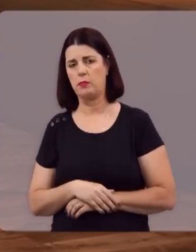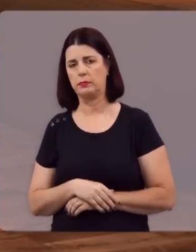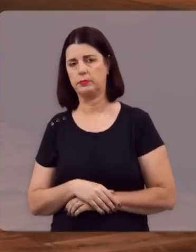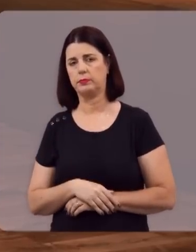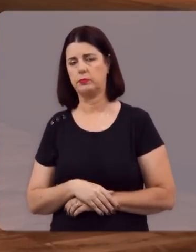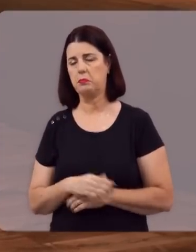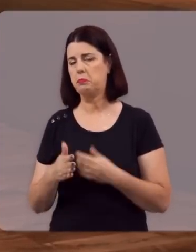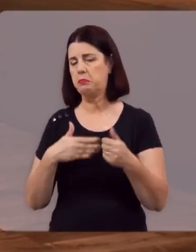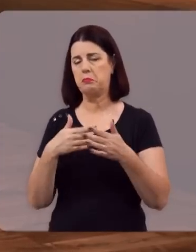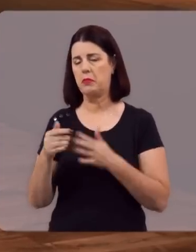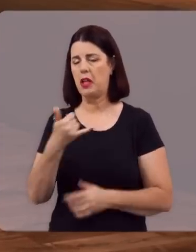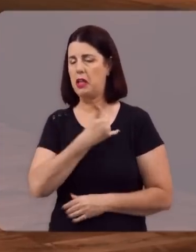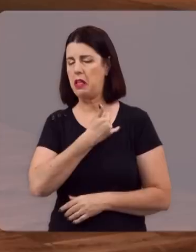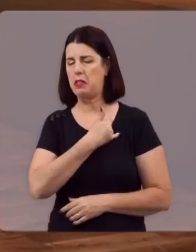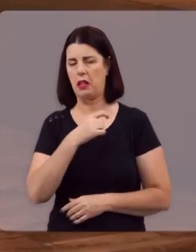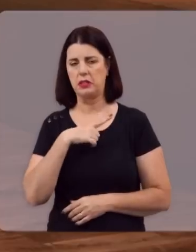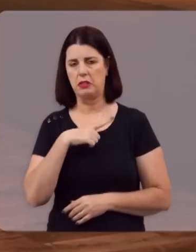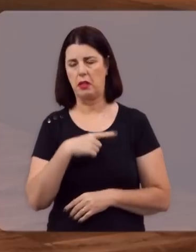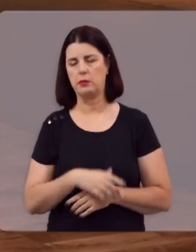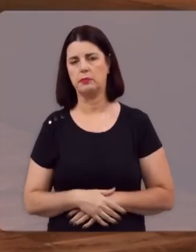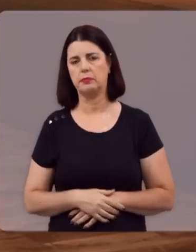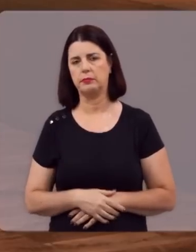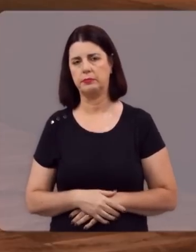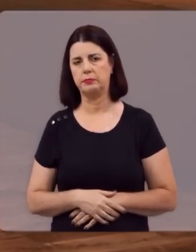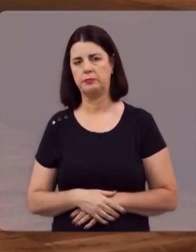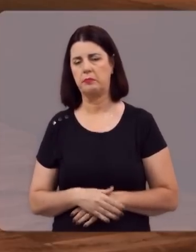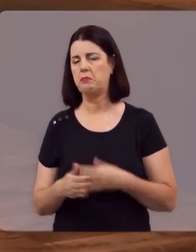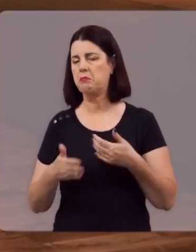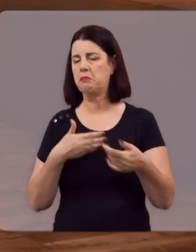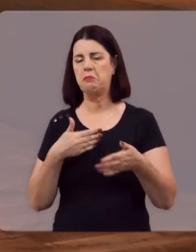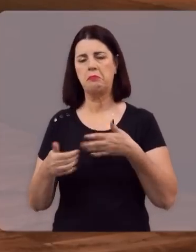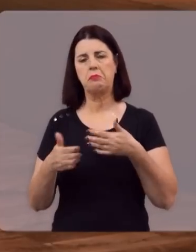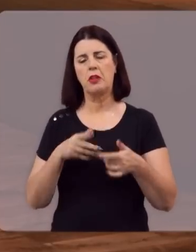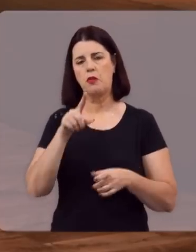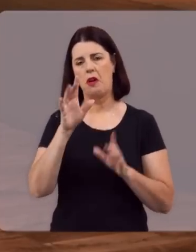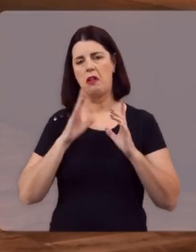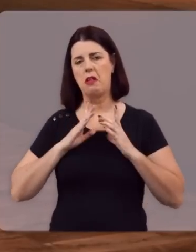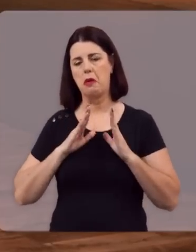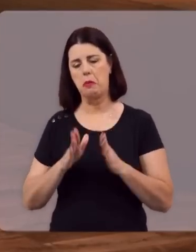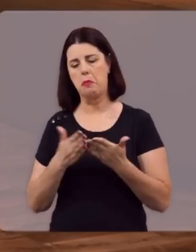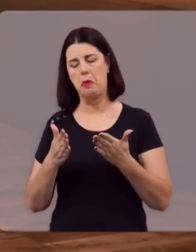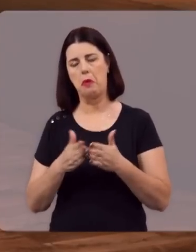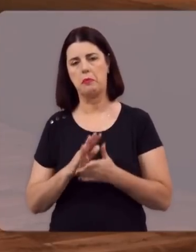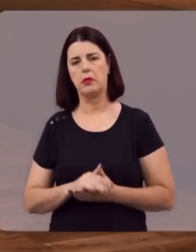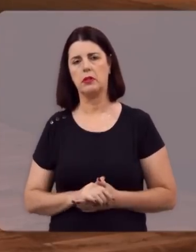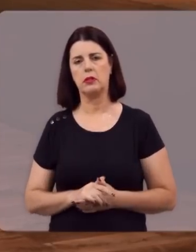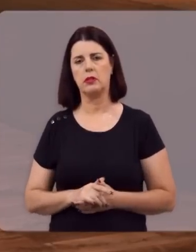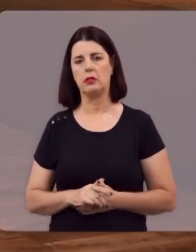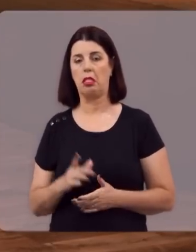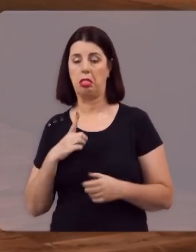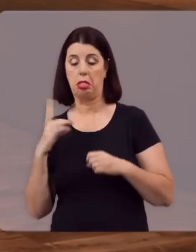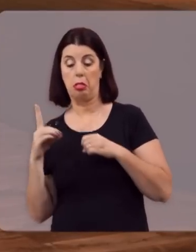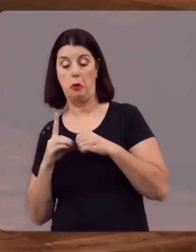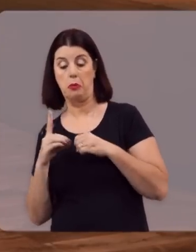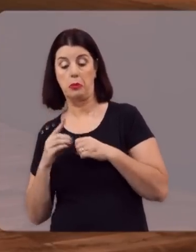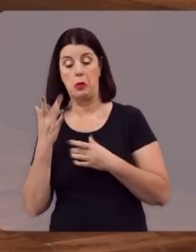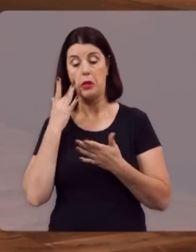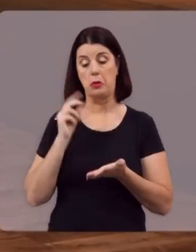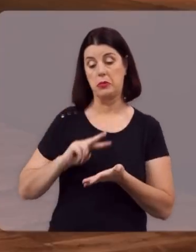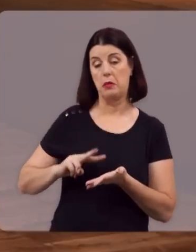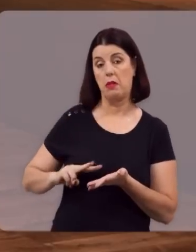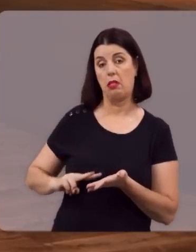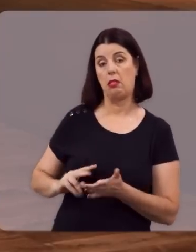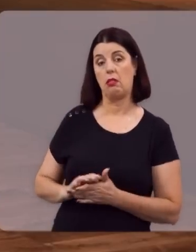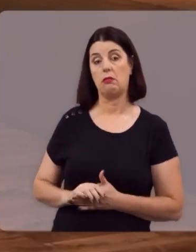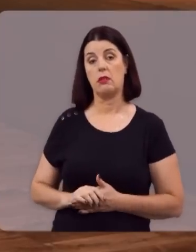seja, não importa a idade que você tem, não importa se você é rico ou pobre, se você é doutor ou